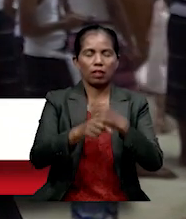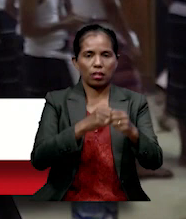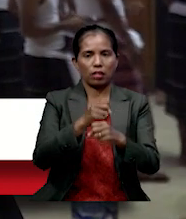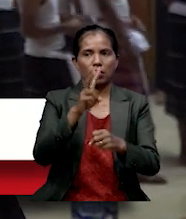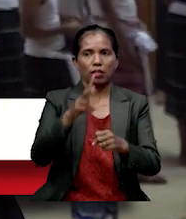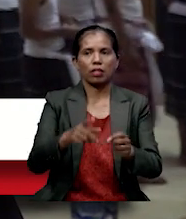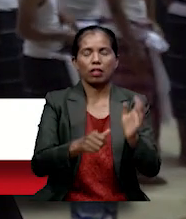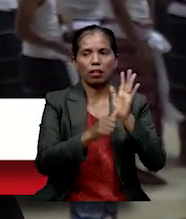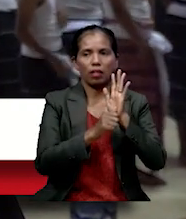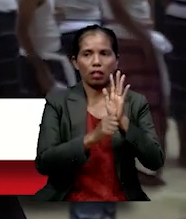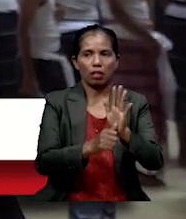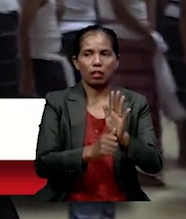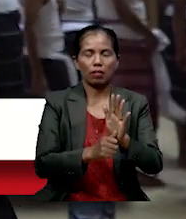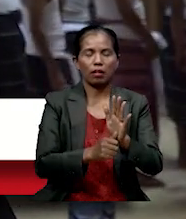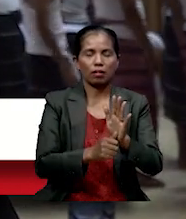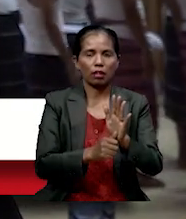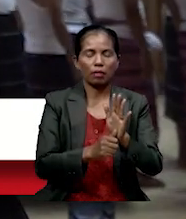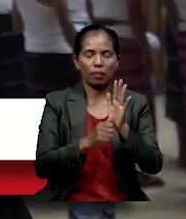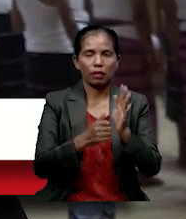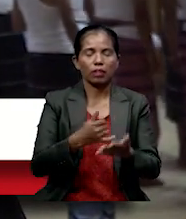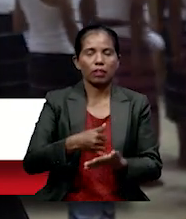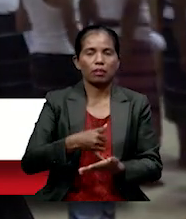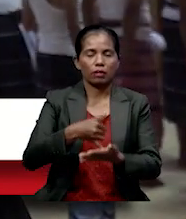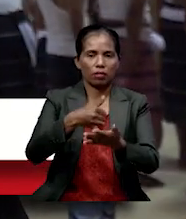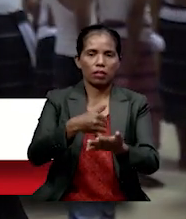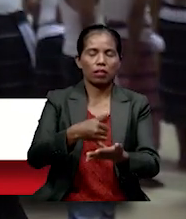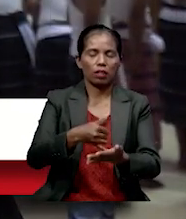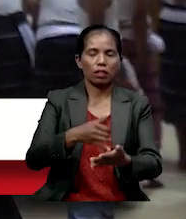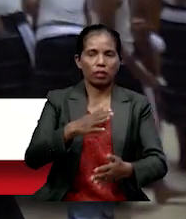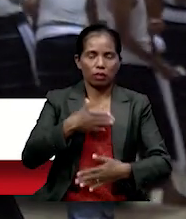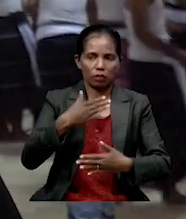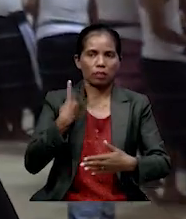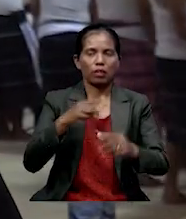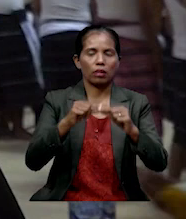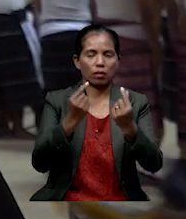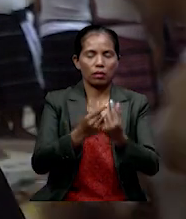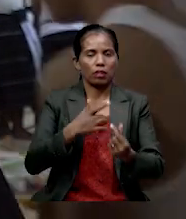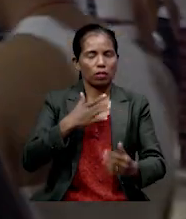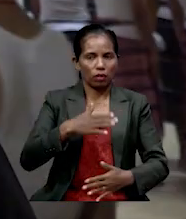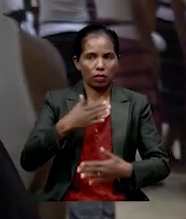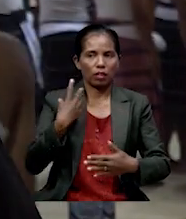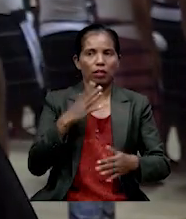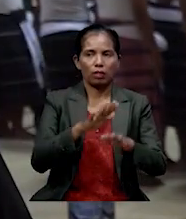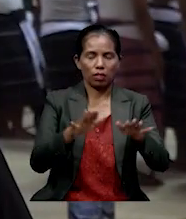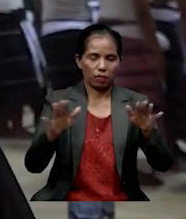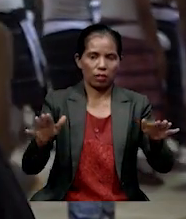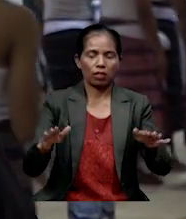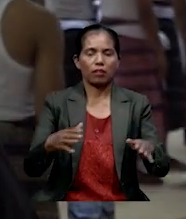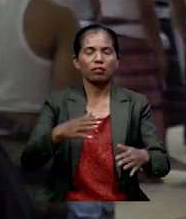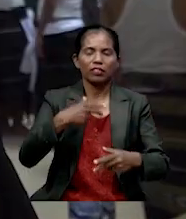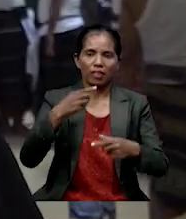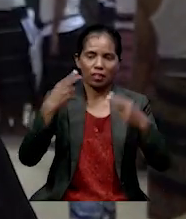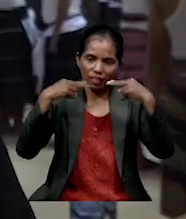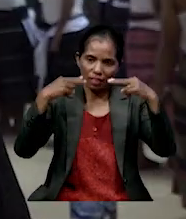sem presente ren be furak tap tebes ba ne grupo namas ami senti orgulho ba ami ne grupo ba hane labarak sirat bem kanta furak tap